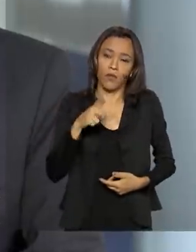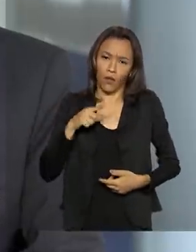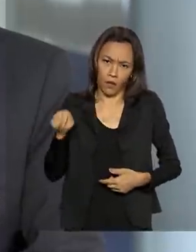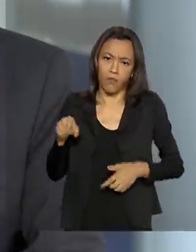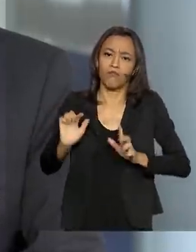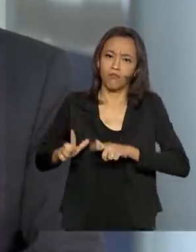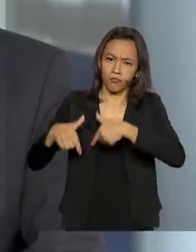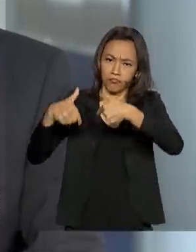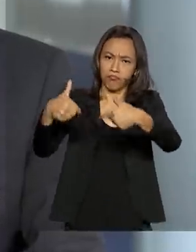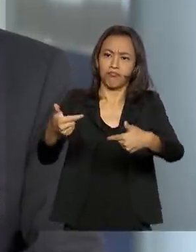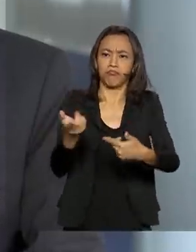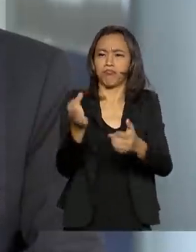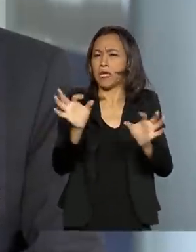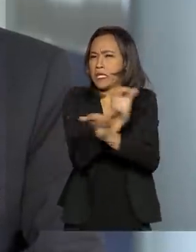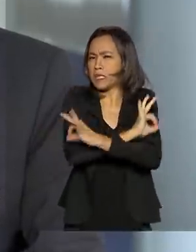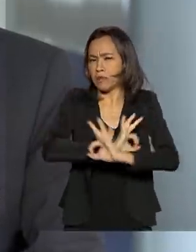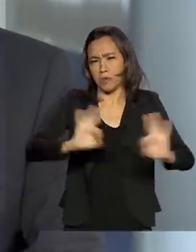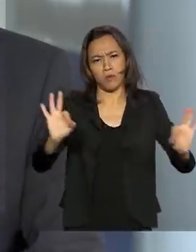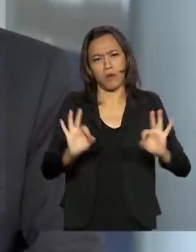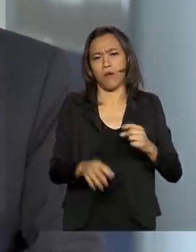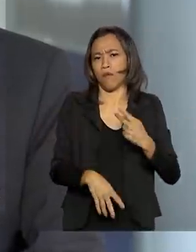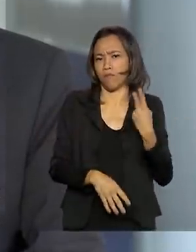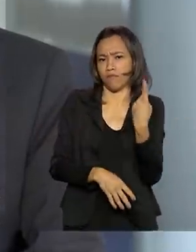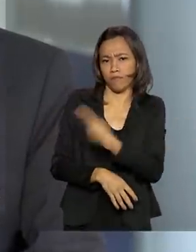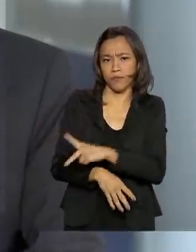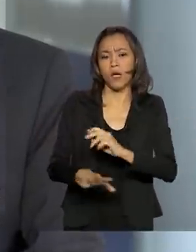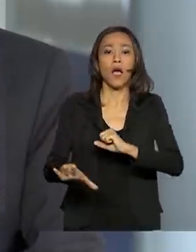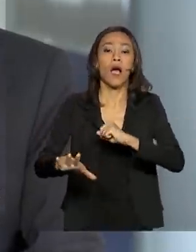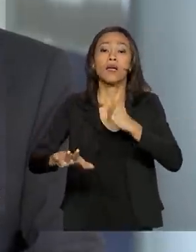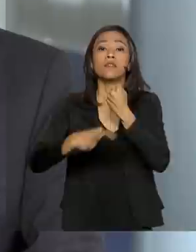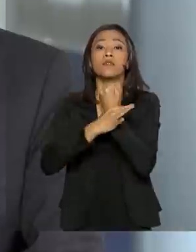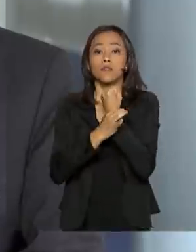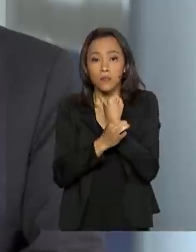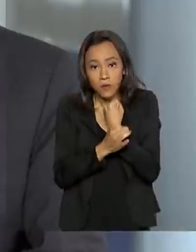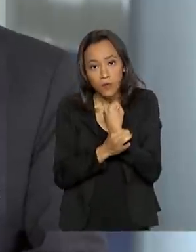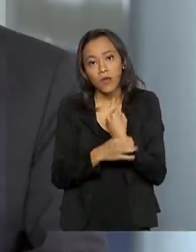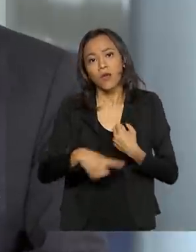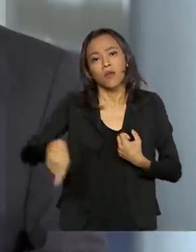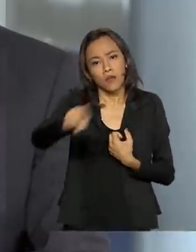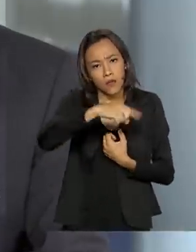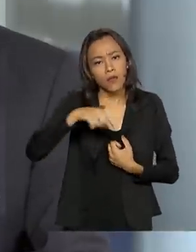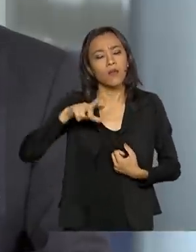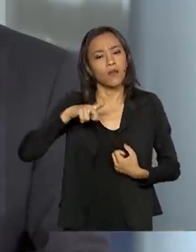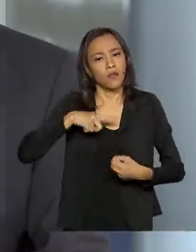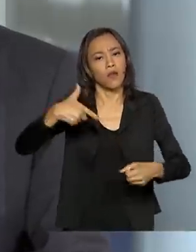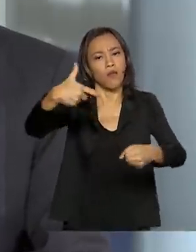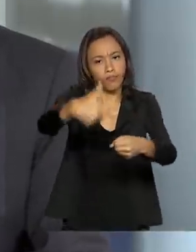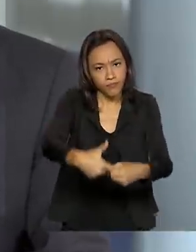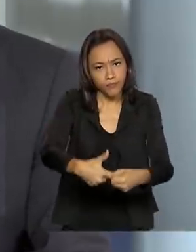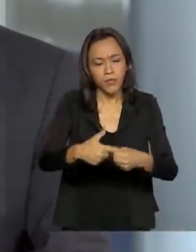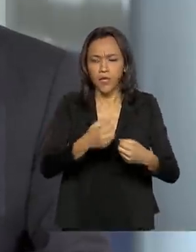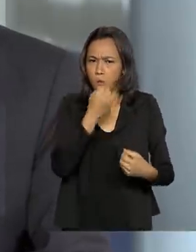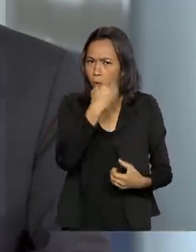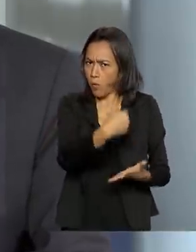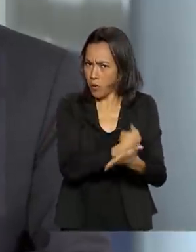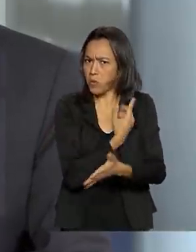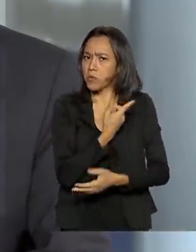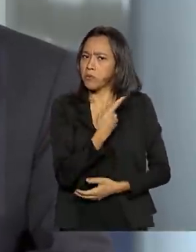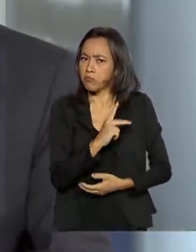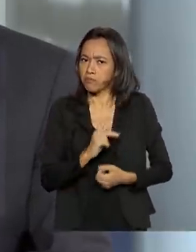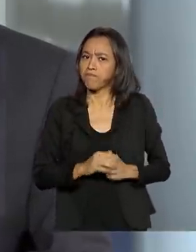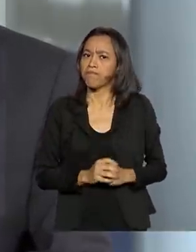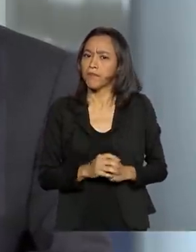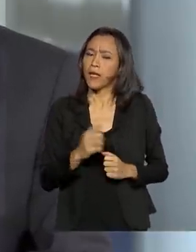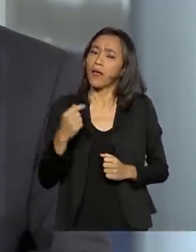trabalho excepcional para garantir o abastecimento e também uma boa pergunta